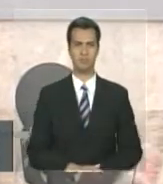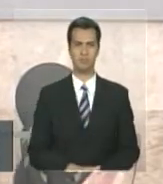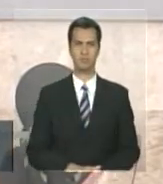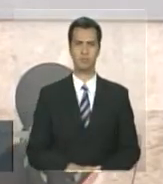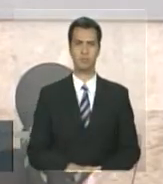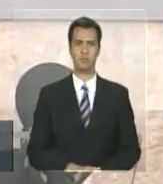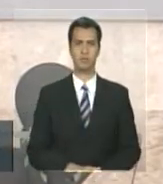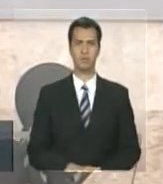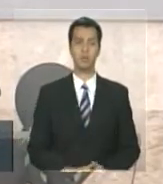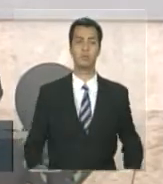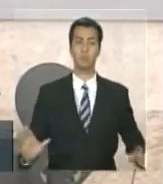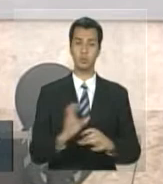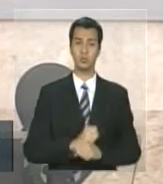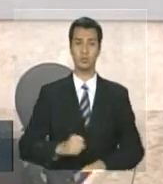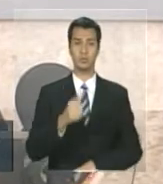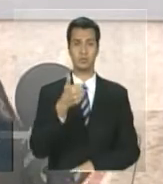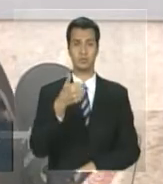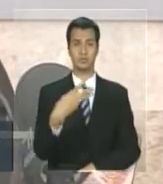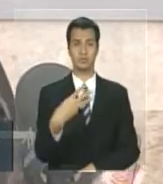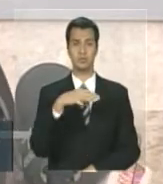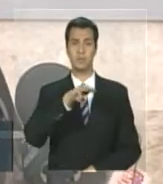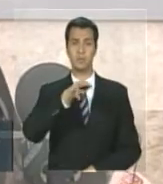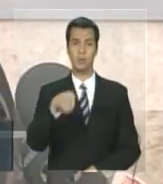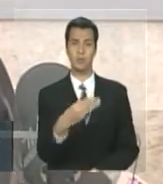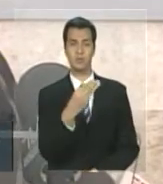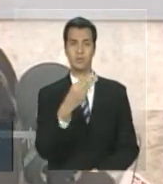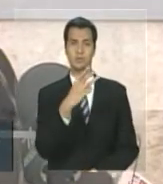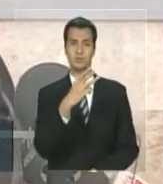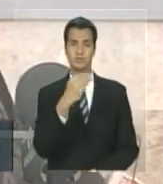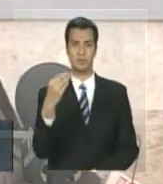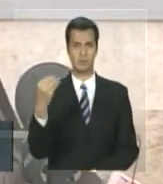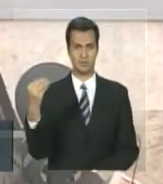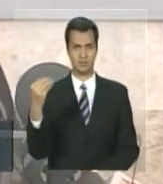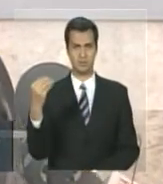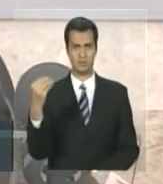13 milhões e 300, nós estamos com o nosso secretário aqui,